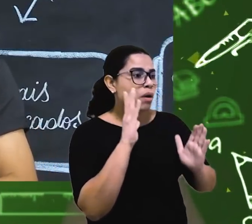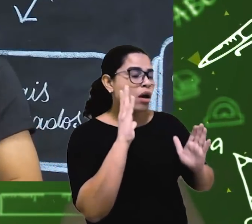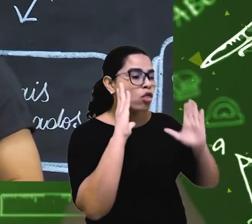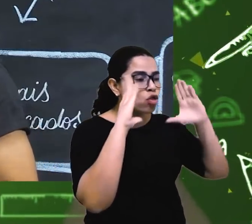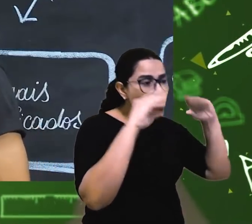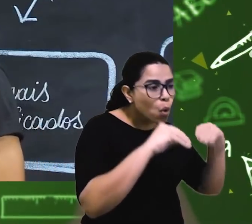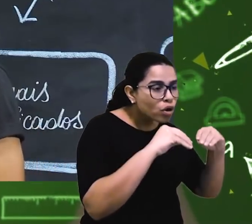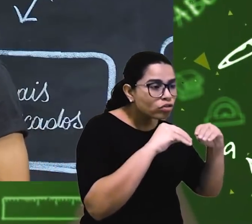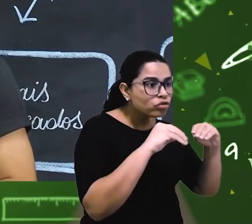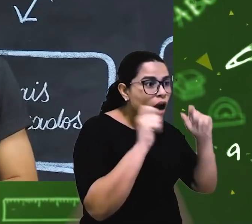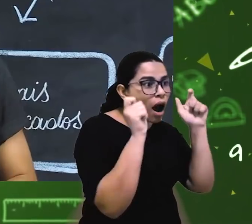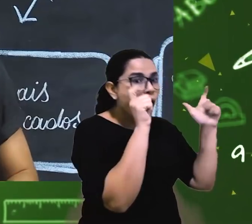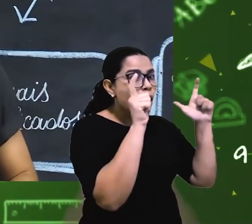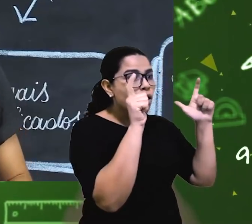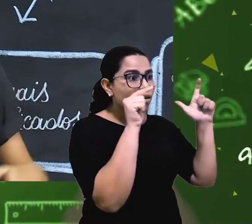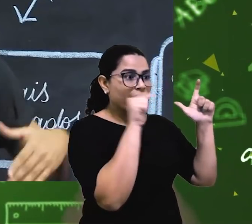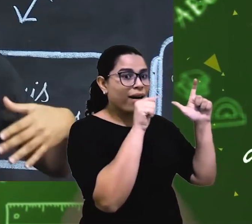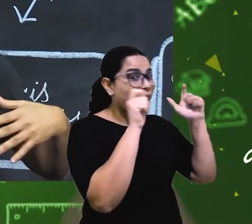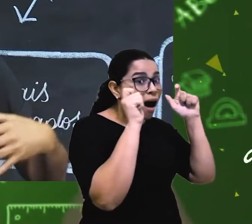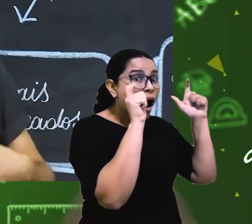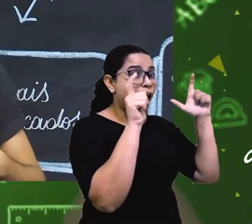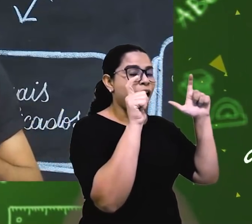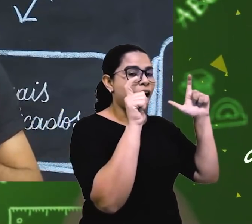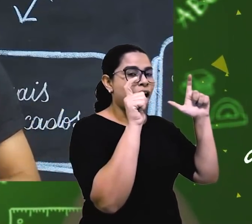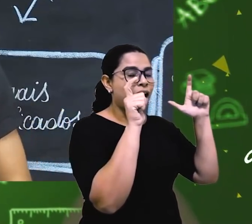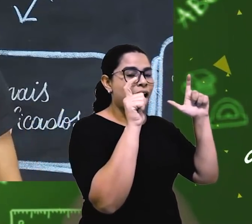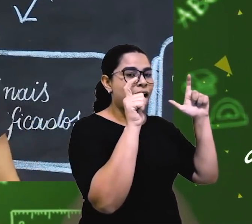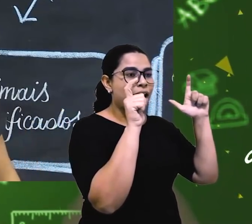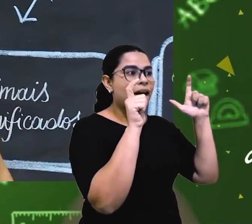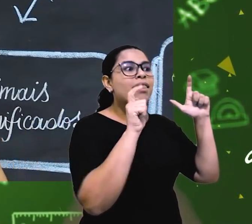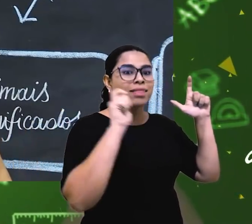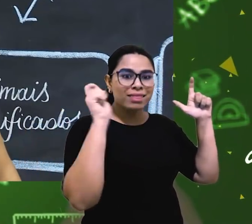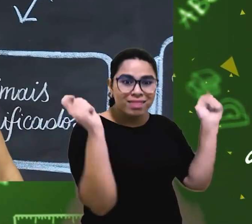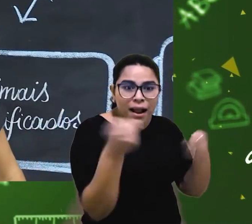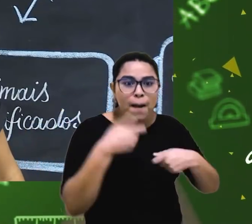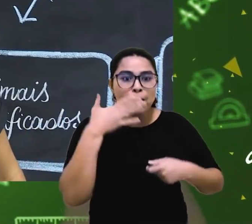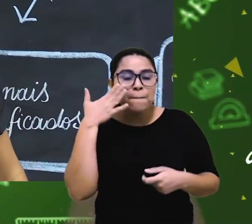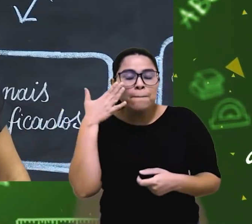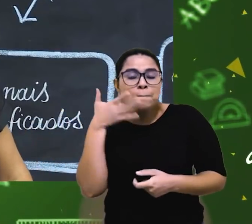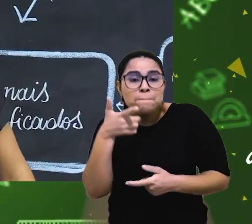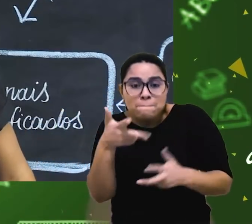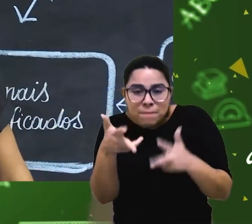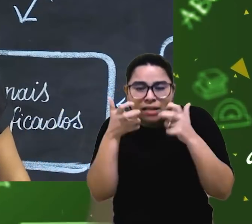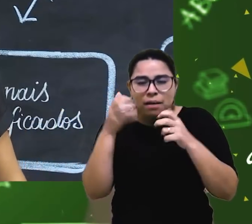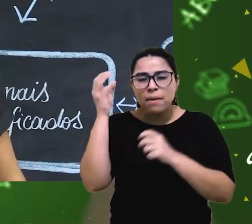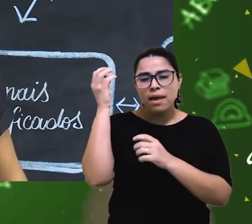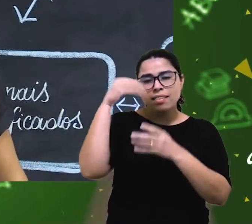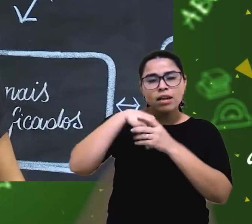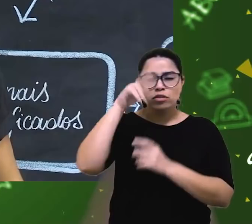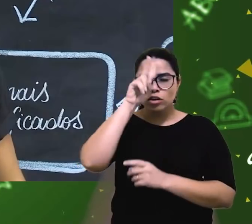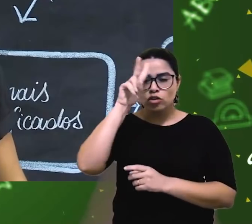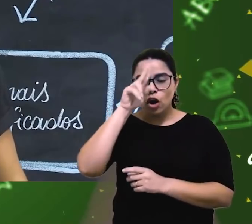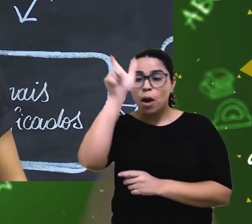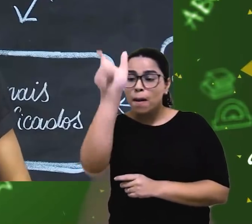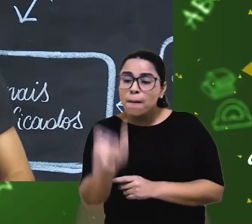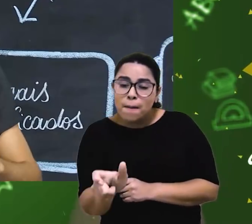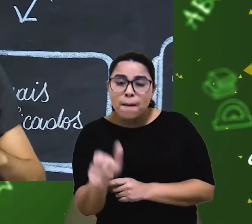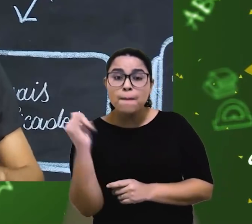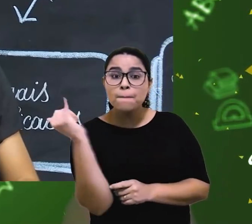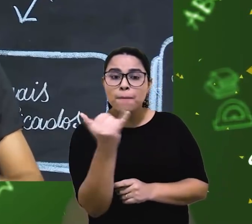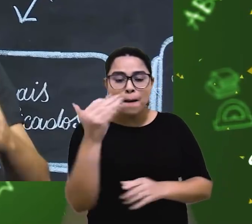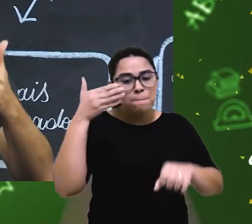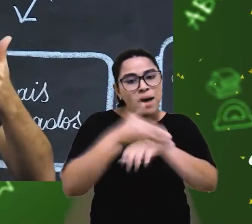primeira pessoa, típica do foco narrativo do narrador personagem. Esse nome também é muito utilizado. Narrador personagem. Significa